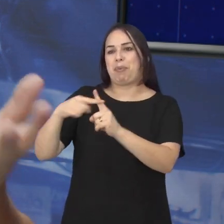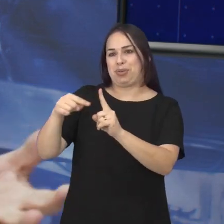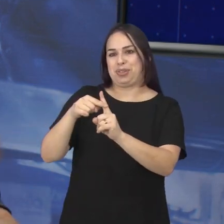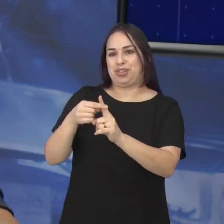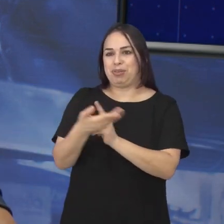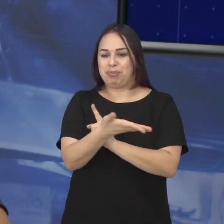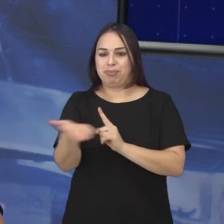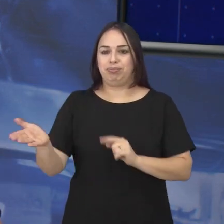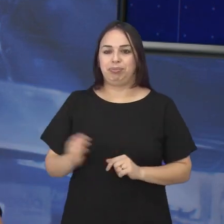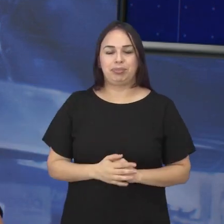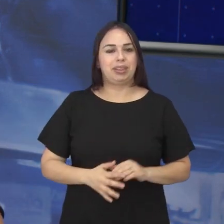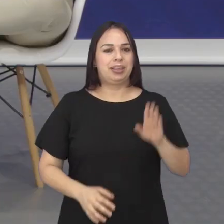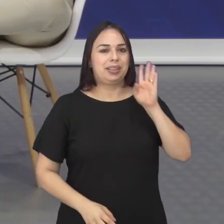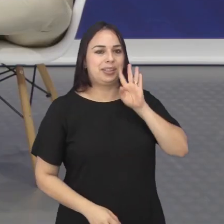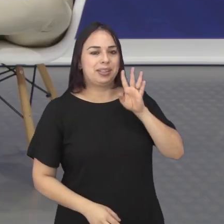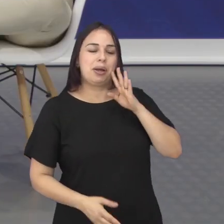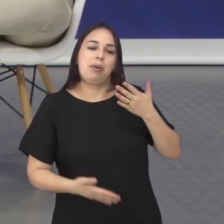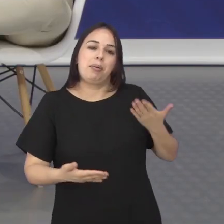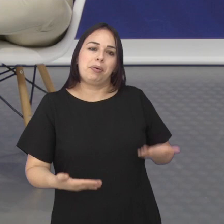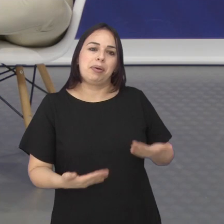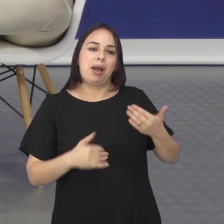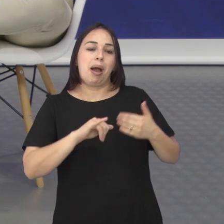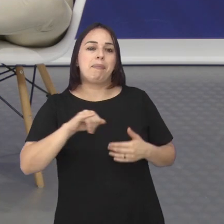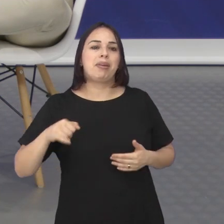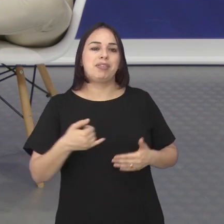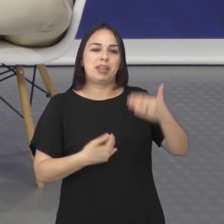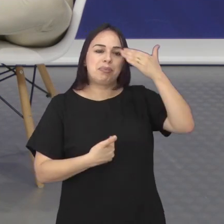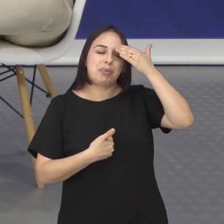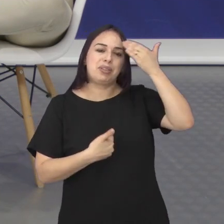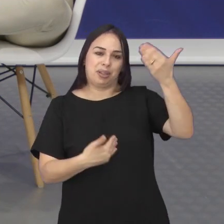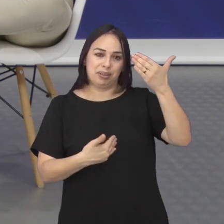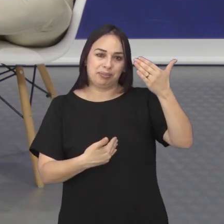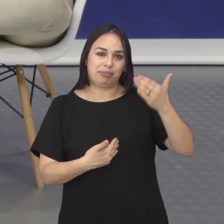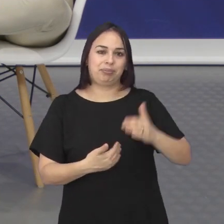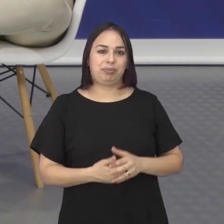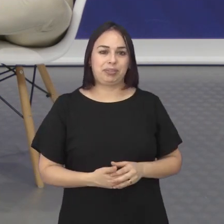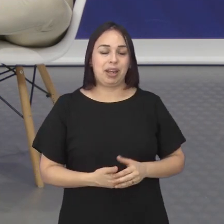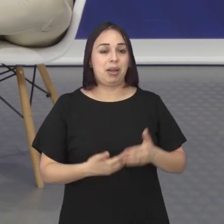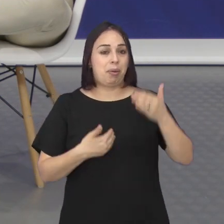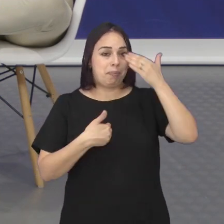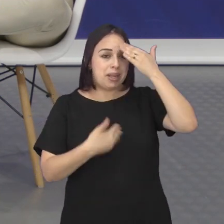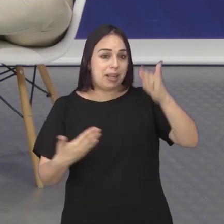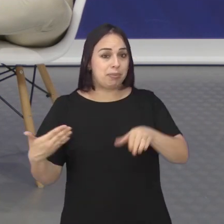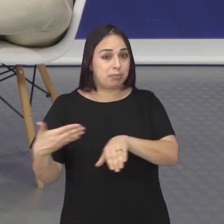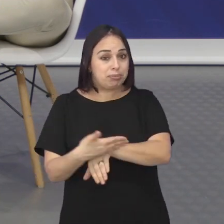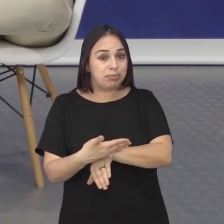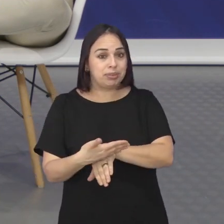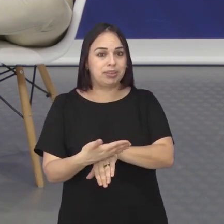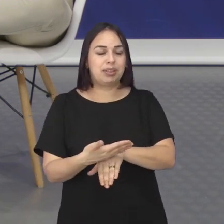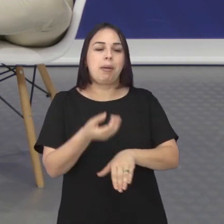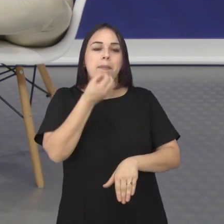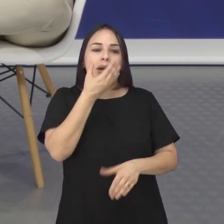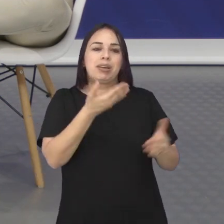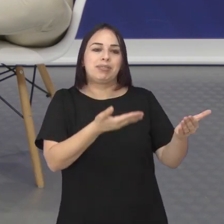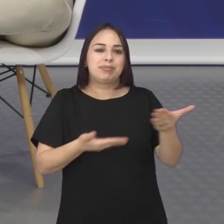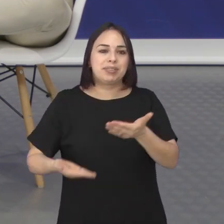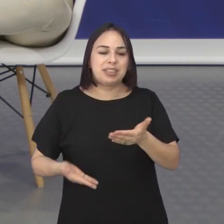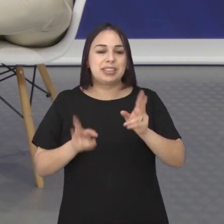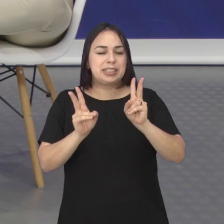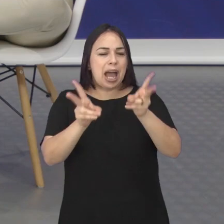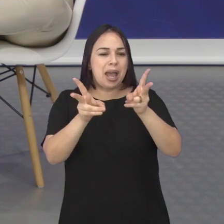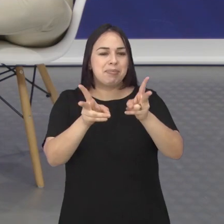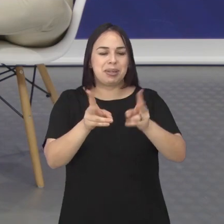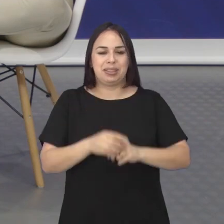de forma positiva para isso. Muito legal. Bem, Thiago, já aproveito para te agradecer pela sua participação aqui. Seja